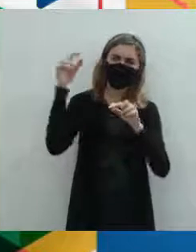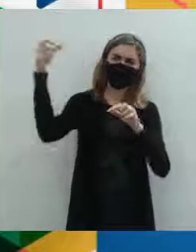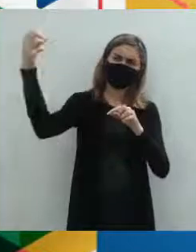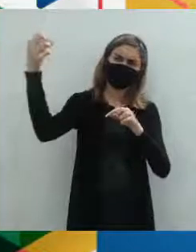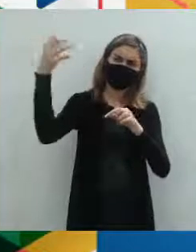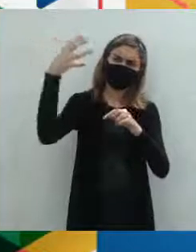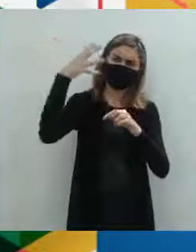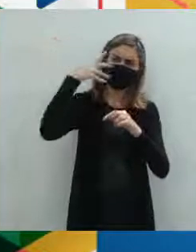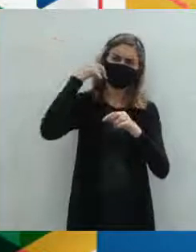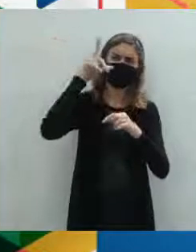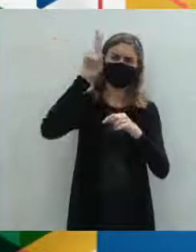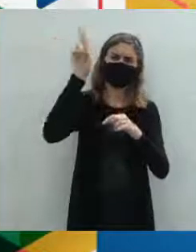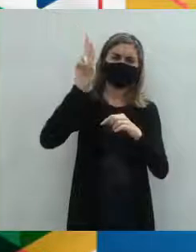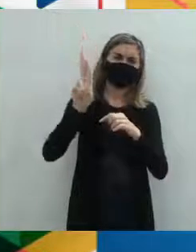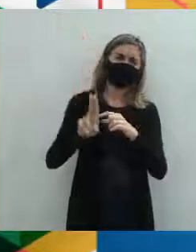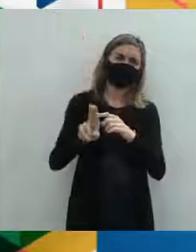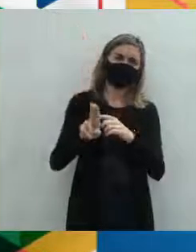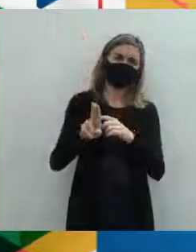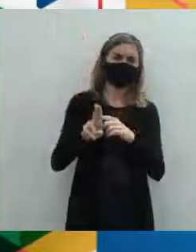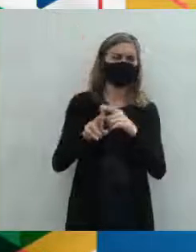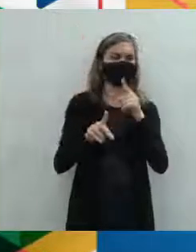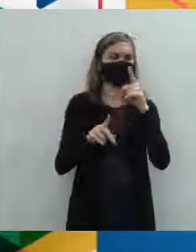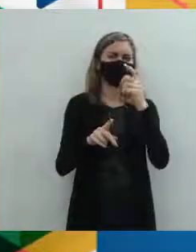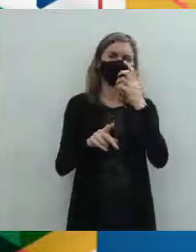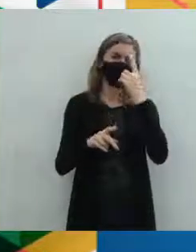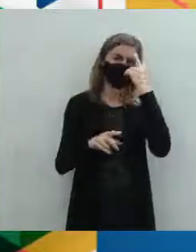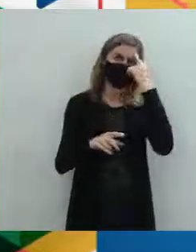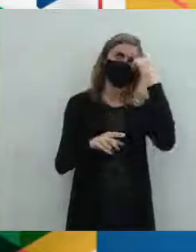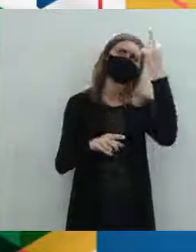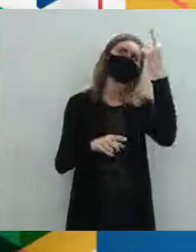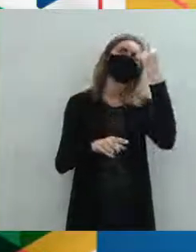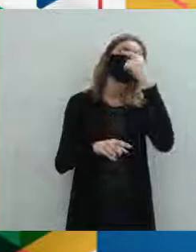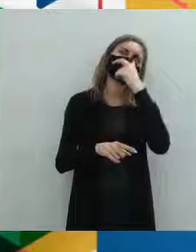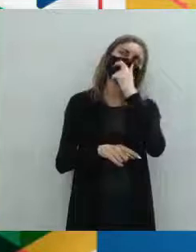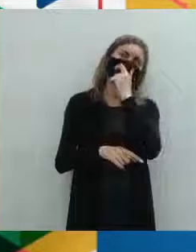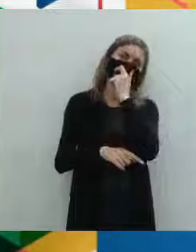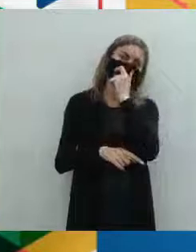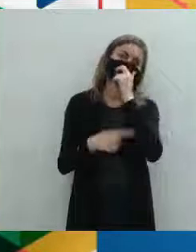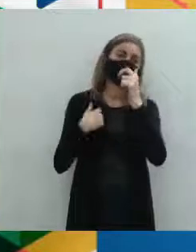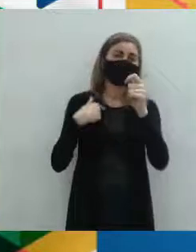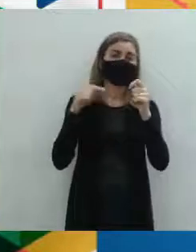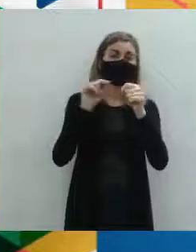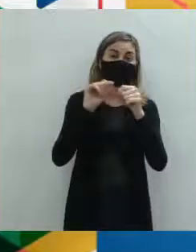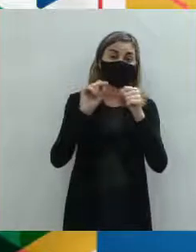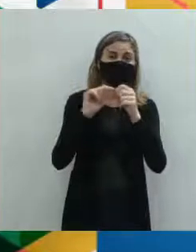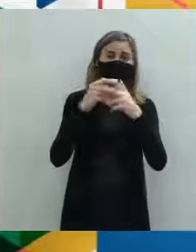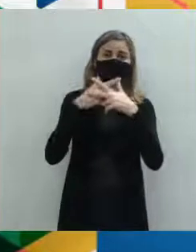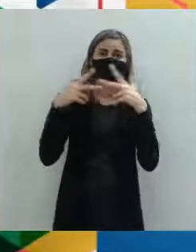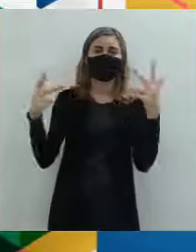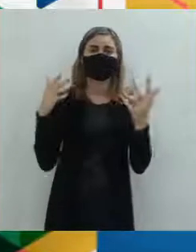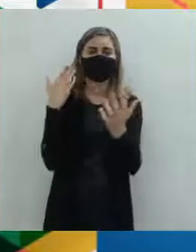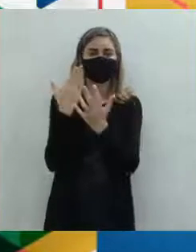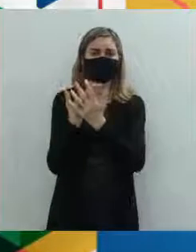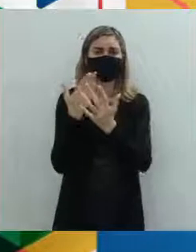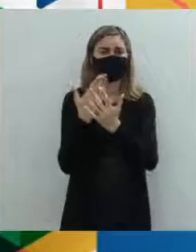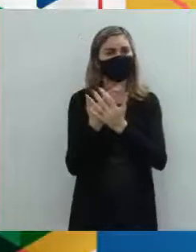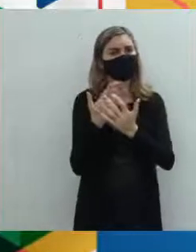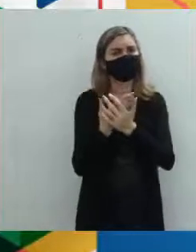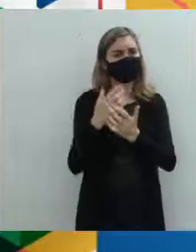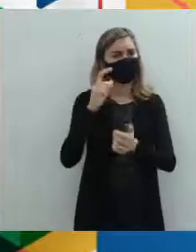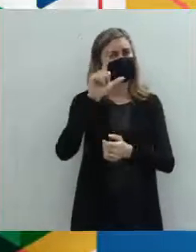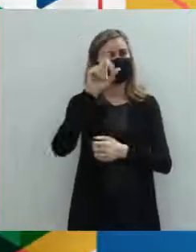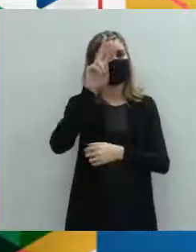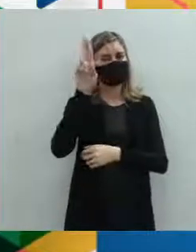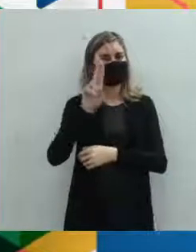um raio de luz. Aí ele teve a ideia, cara, eu vou fazer alguma coisa para poder estudar essa questão da